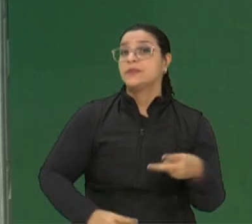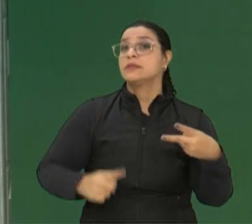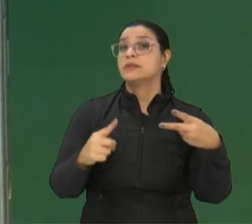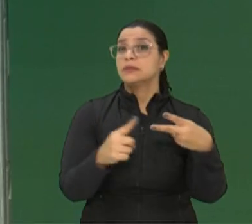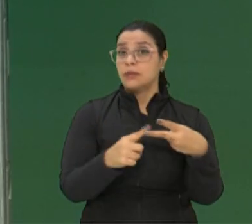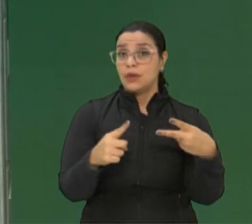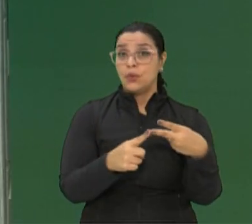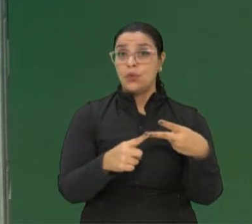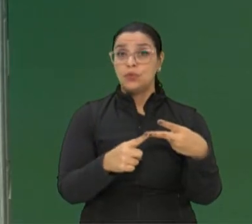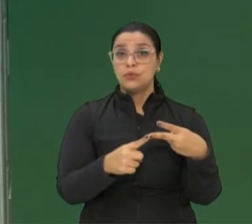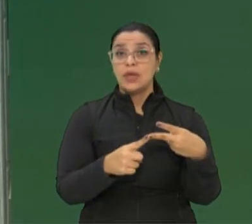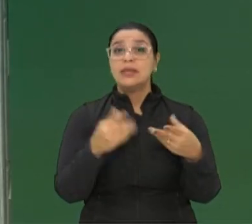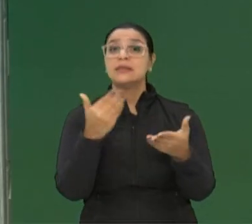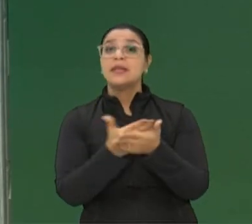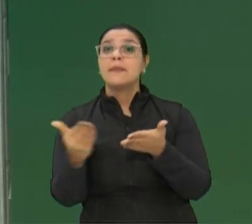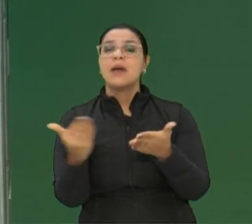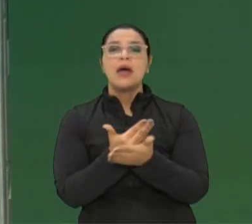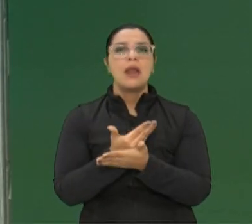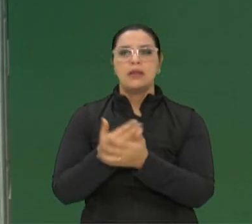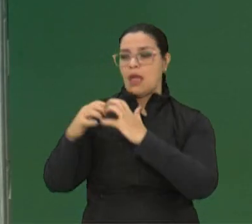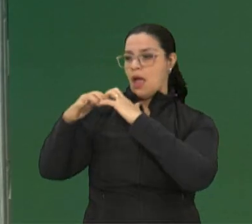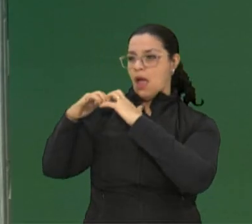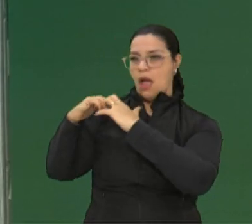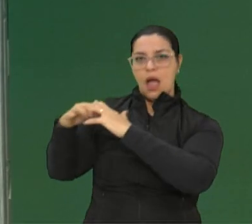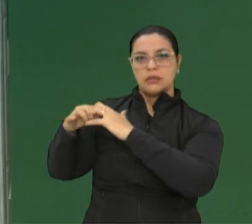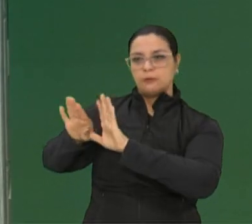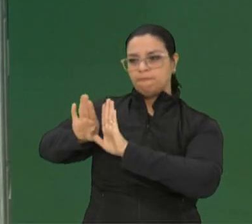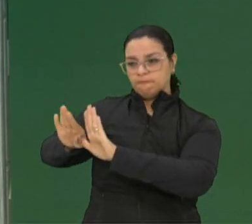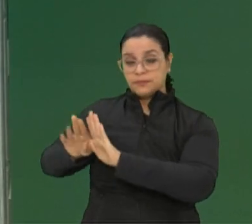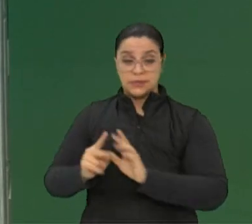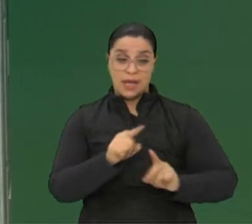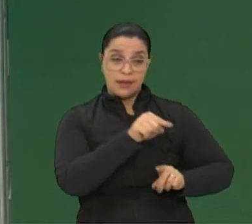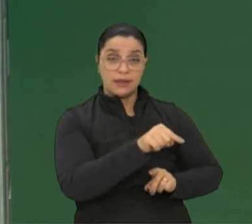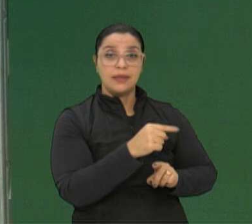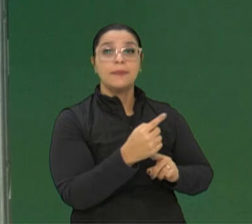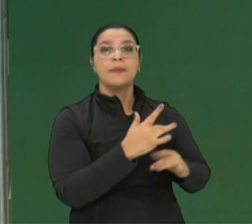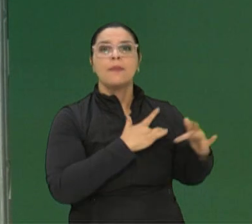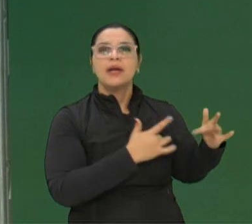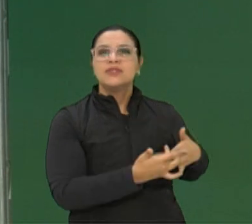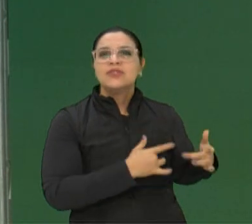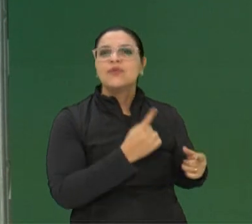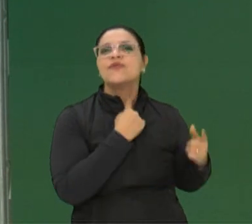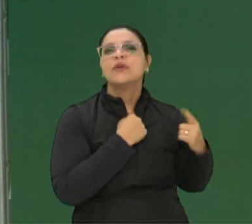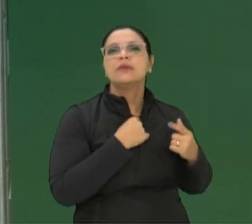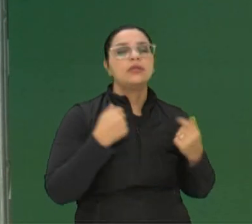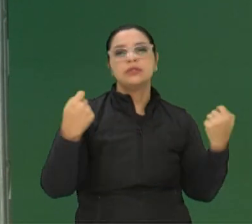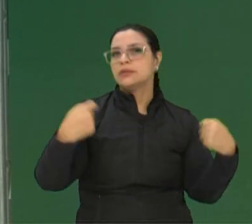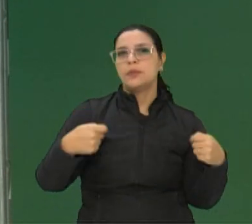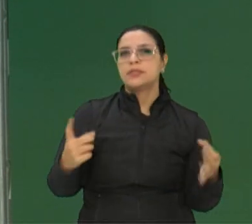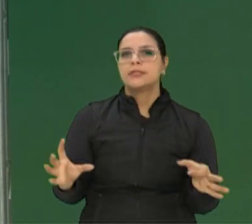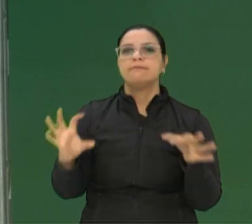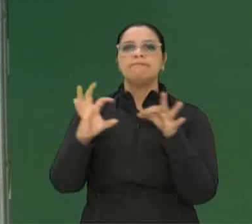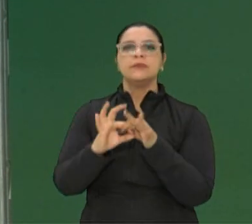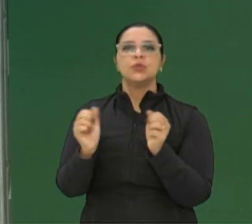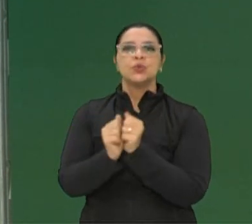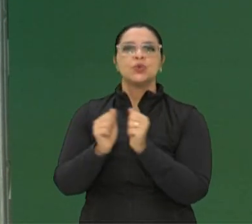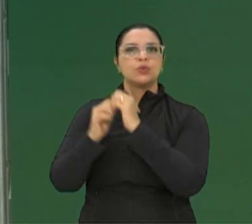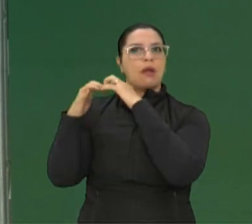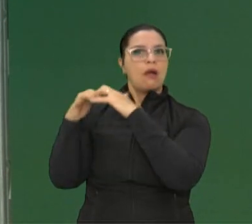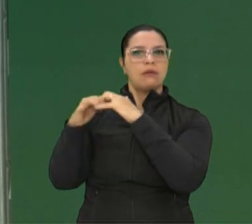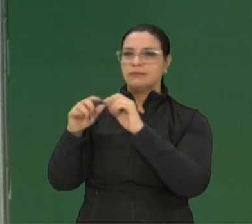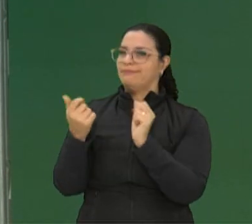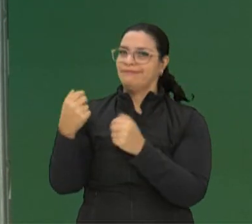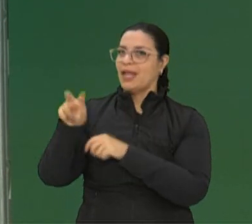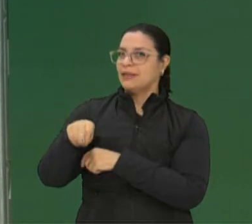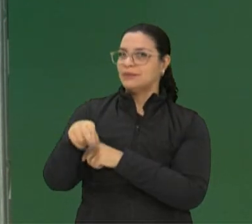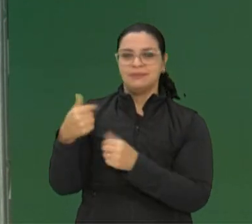são independentes da razão, ou seja, né, a paixão e a vontade operam, né, sem depender da racionalidade.